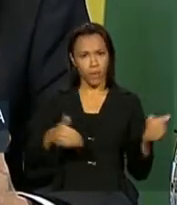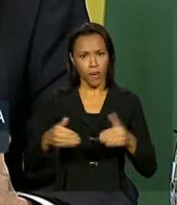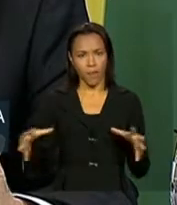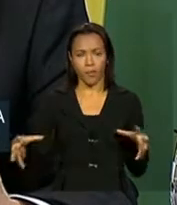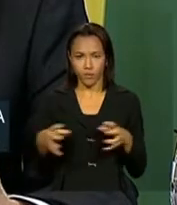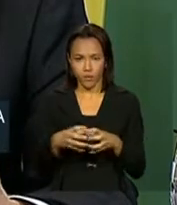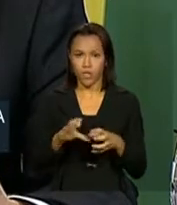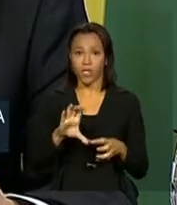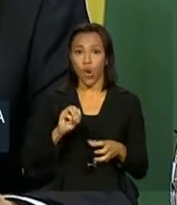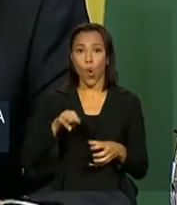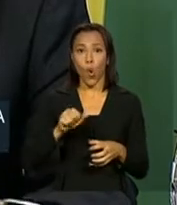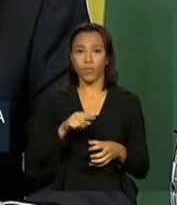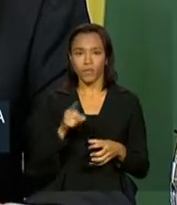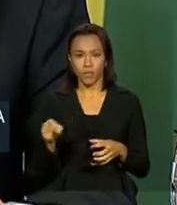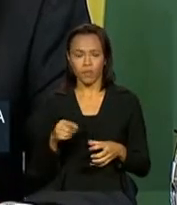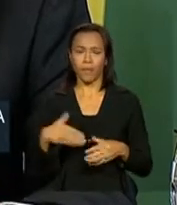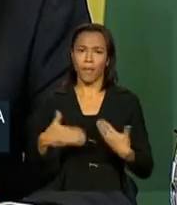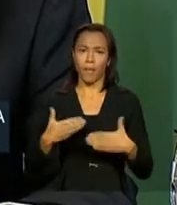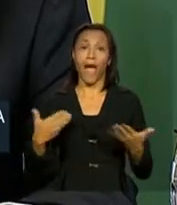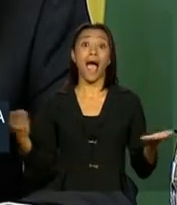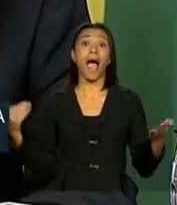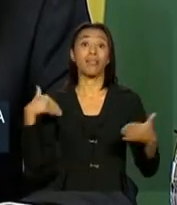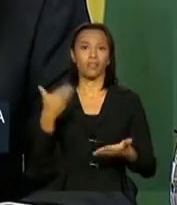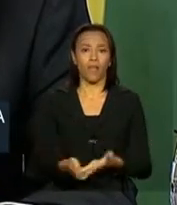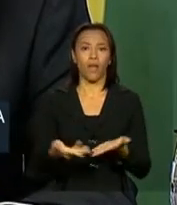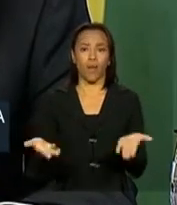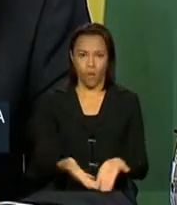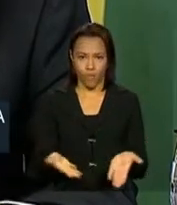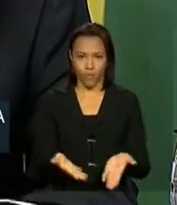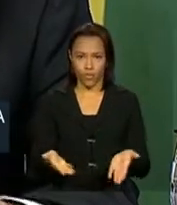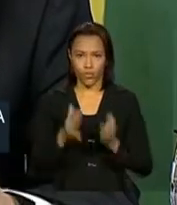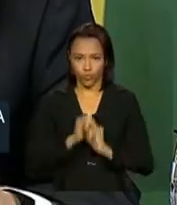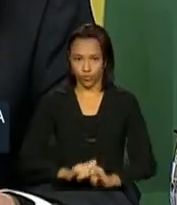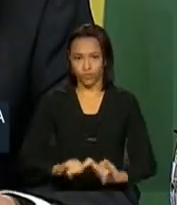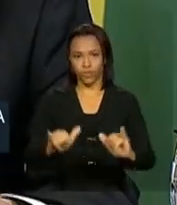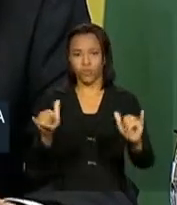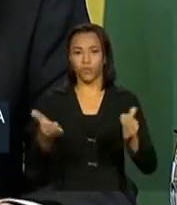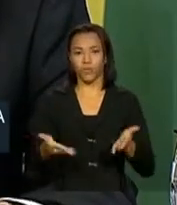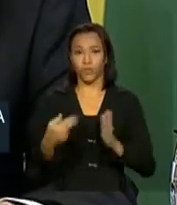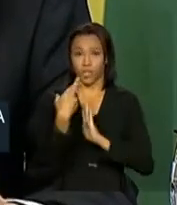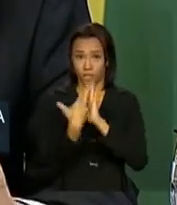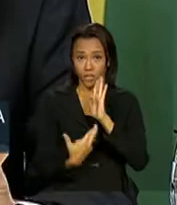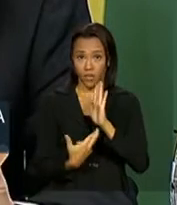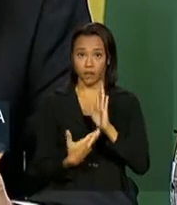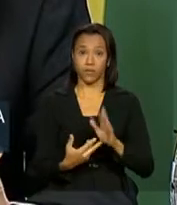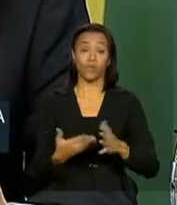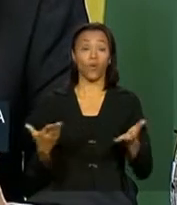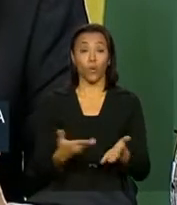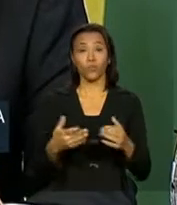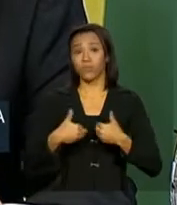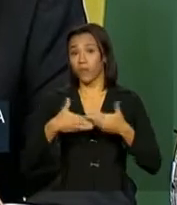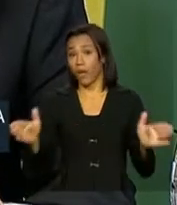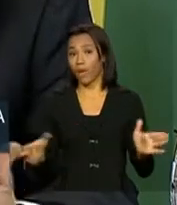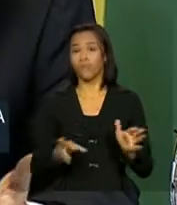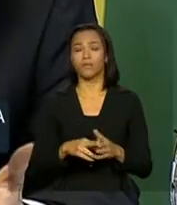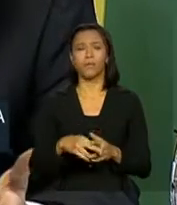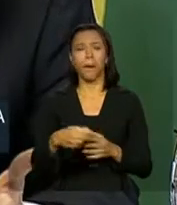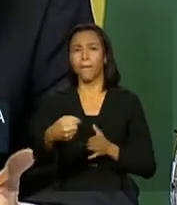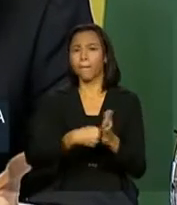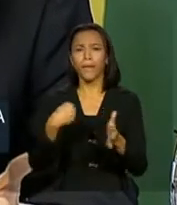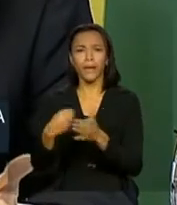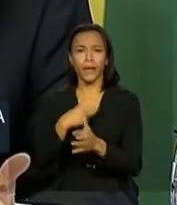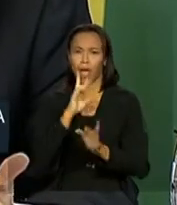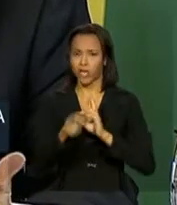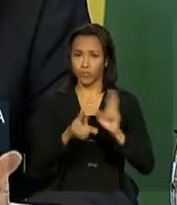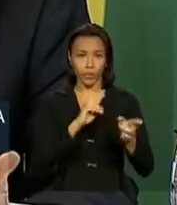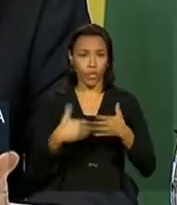esse período até chegarmos ao dia de hoje. Nós agora estamos aqui para responder quaisquer